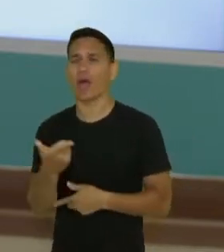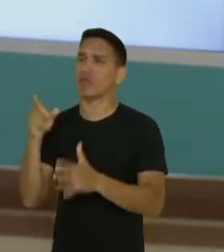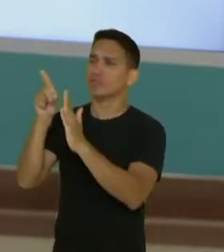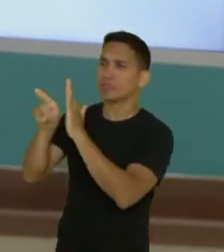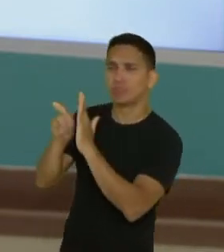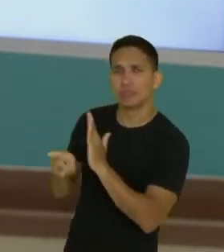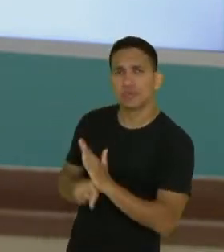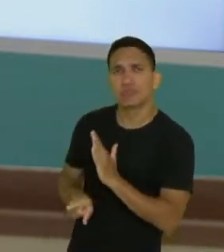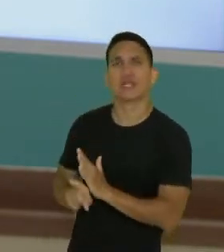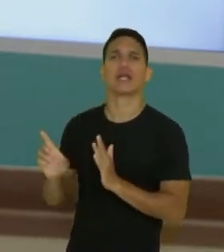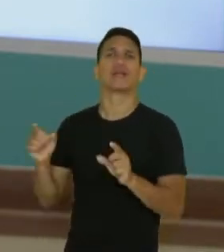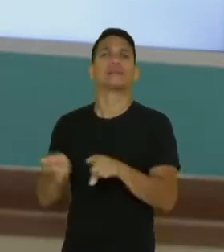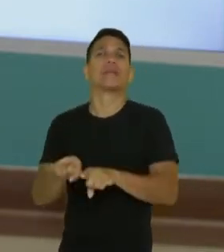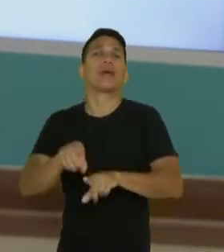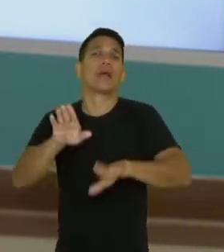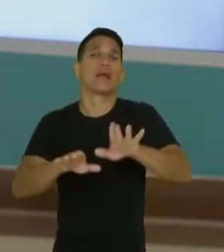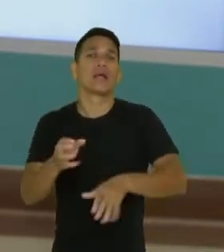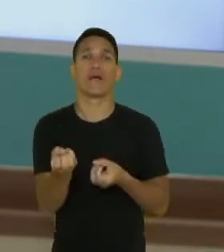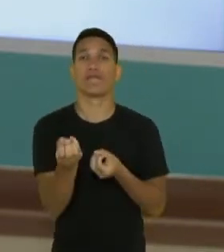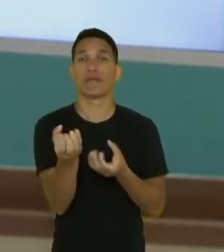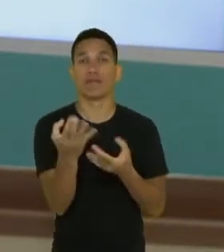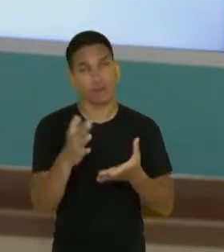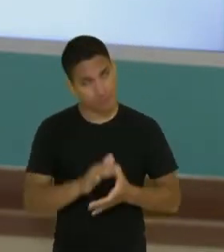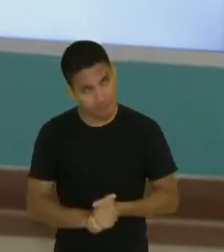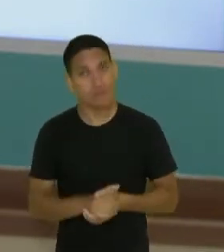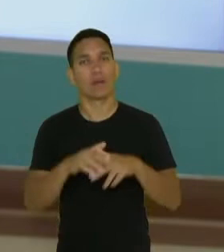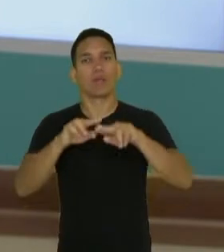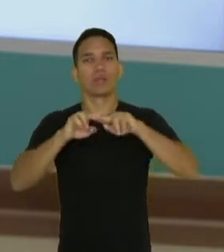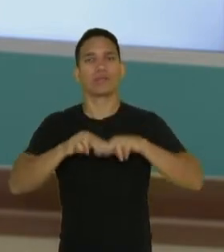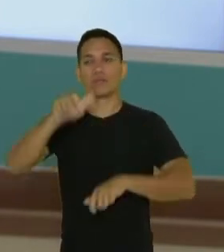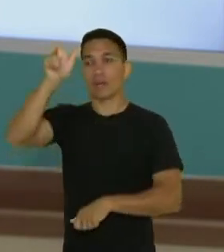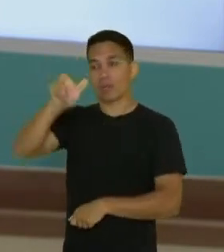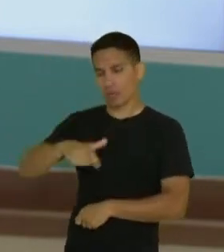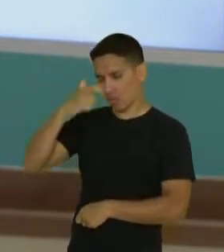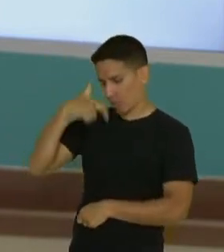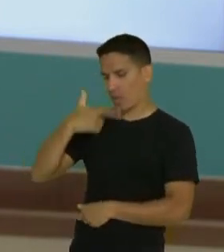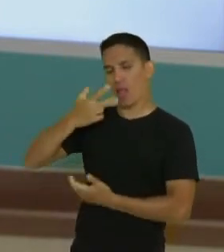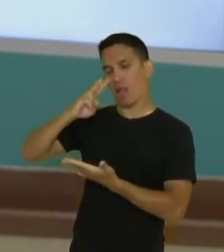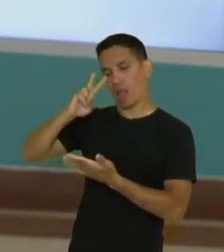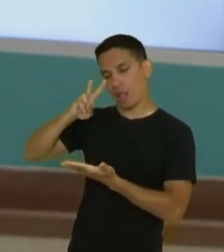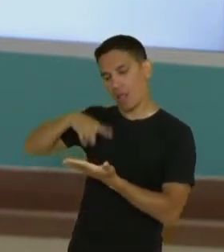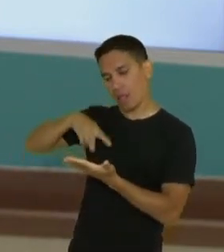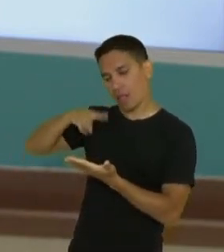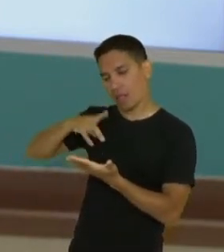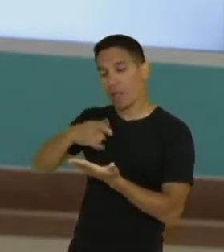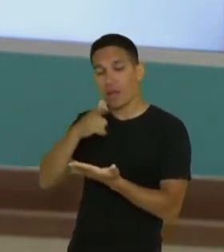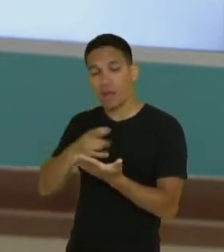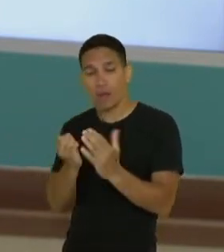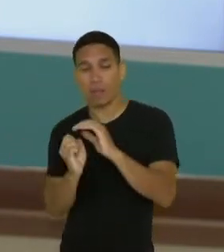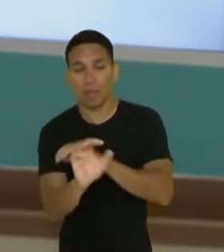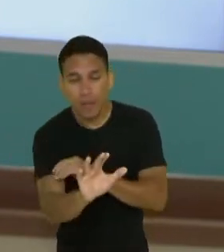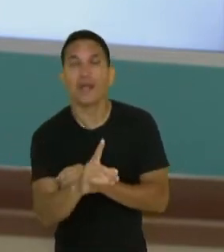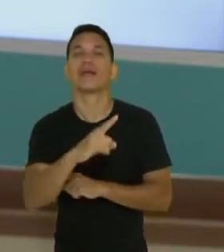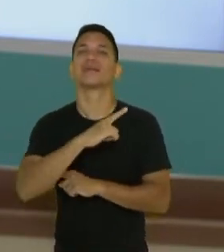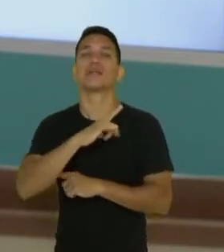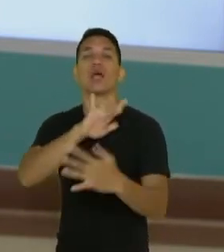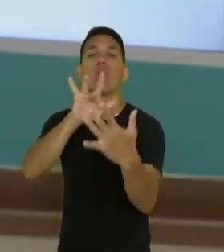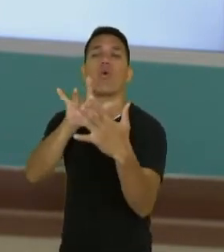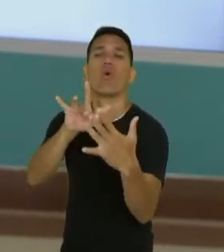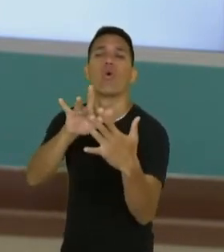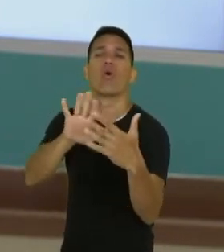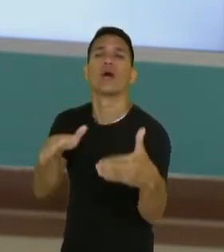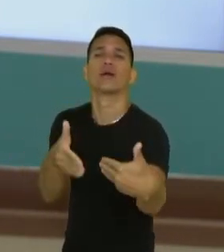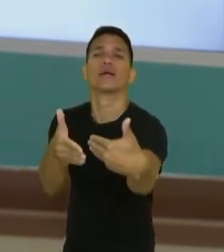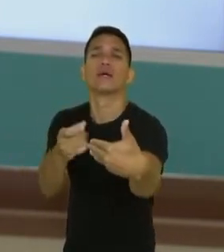até mesmo a uma notícia. E aí o leitor pode vir entrar em contato com o jornal e existe lá uma seção em que